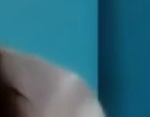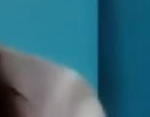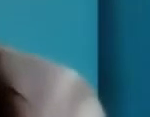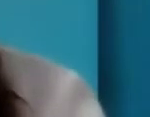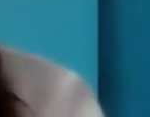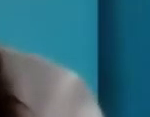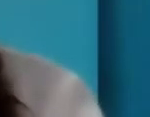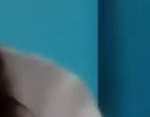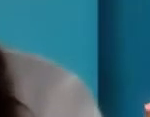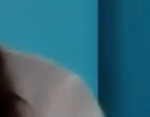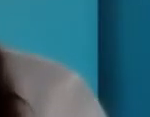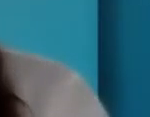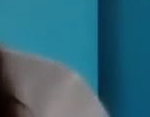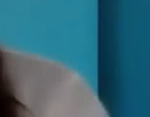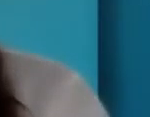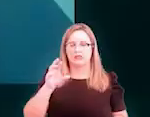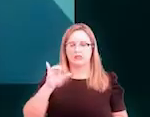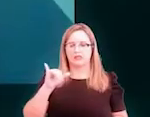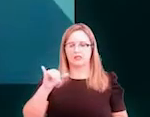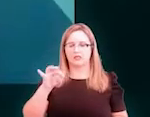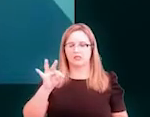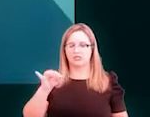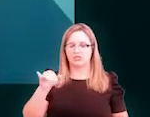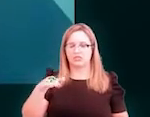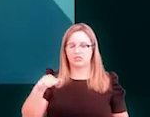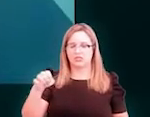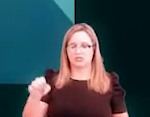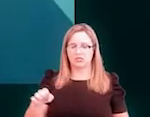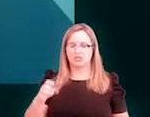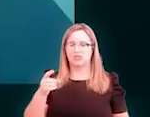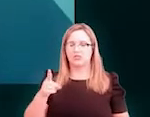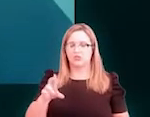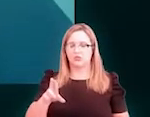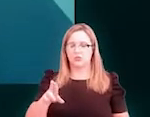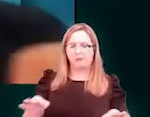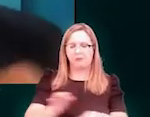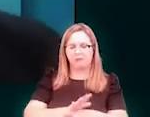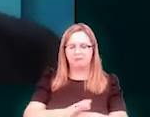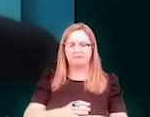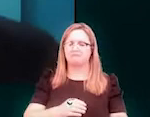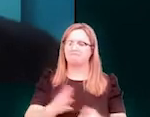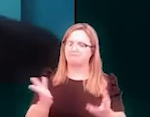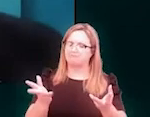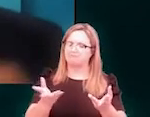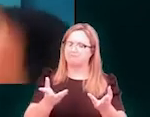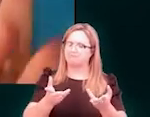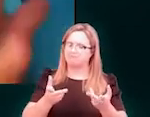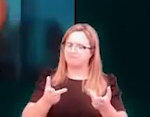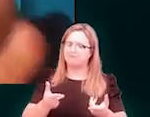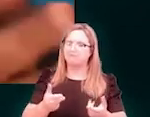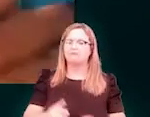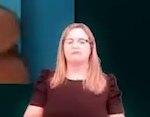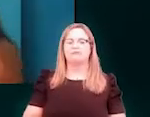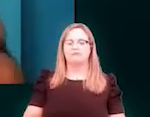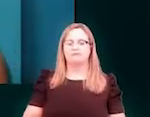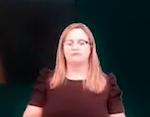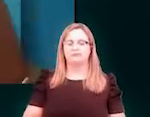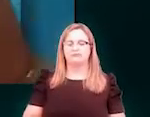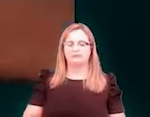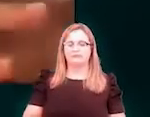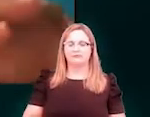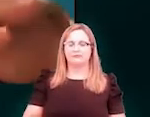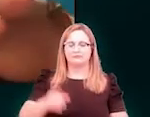esse pretendente já vai ser habilitado. Já os dois debatedores do evento apresentaram propostas para ações